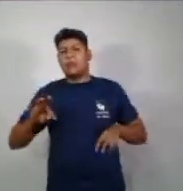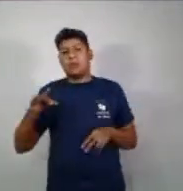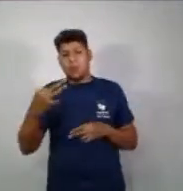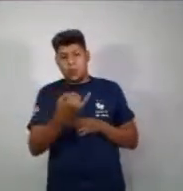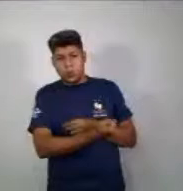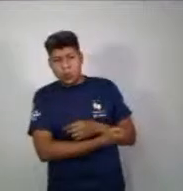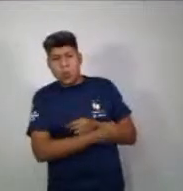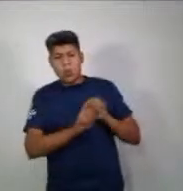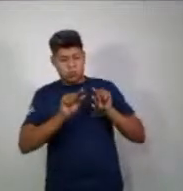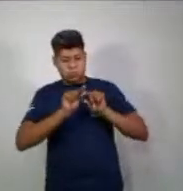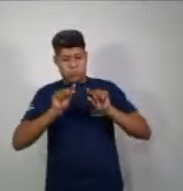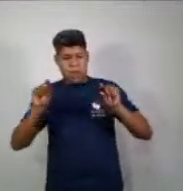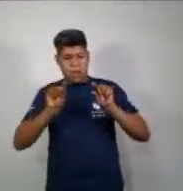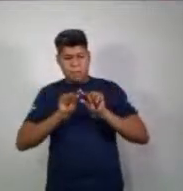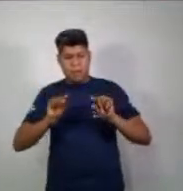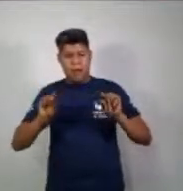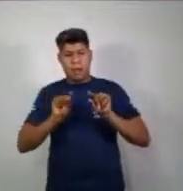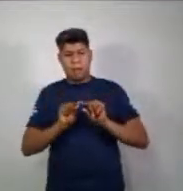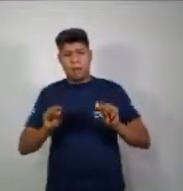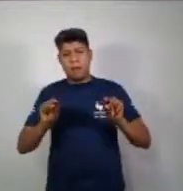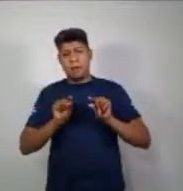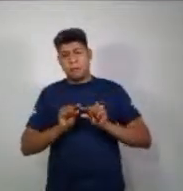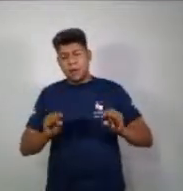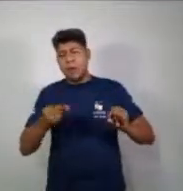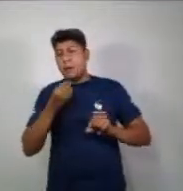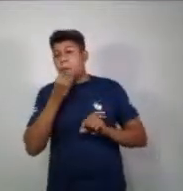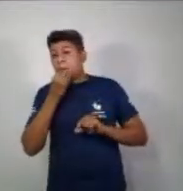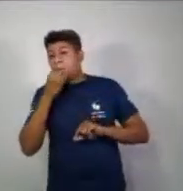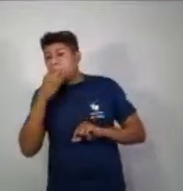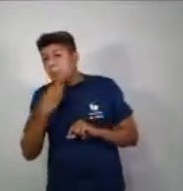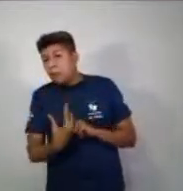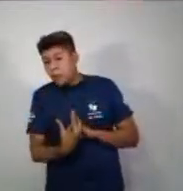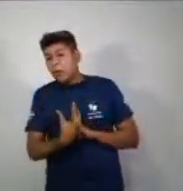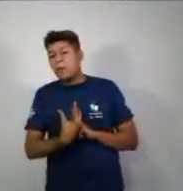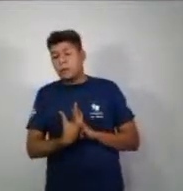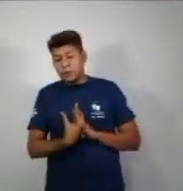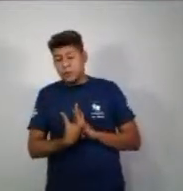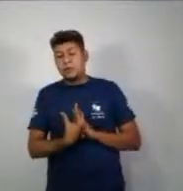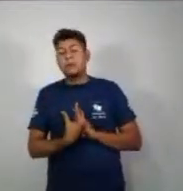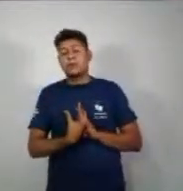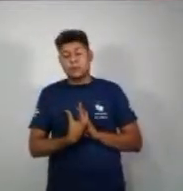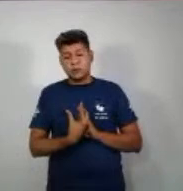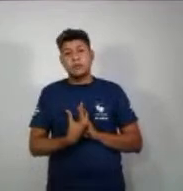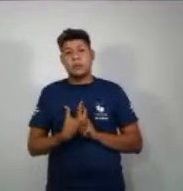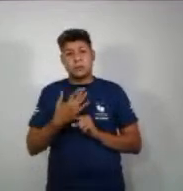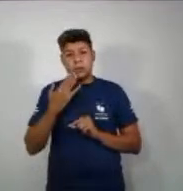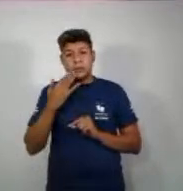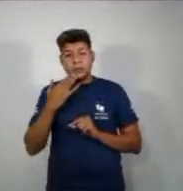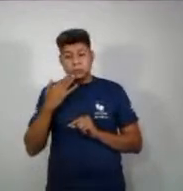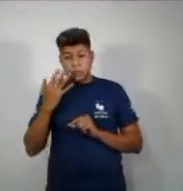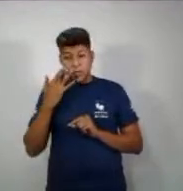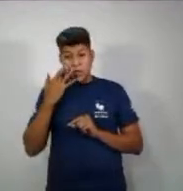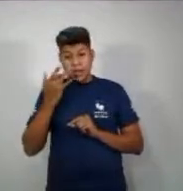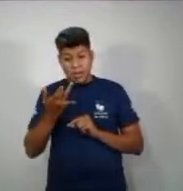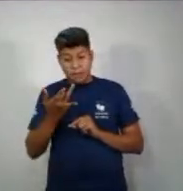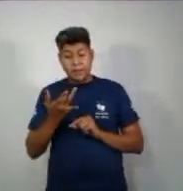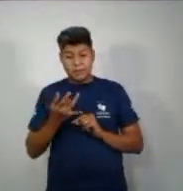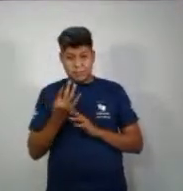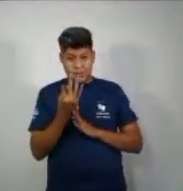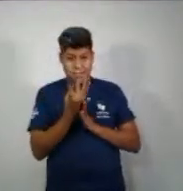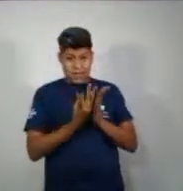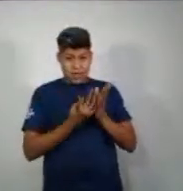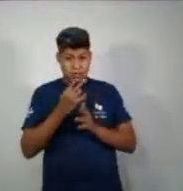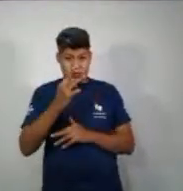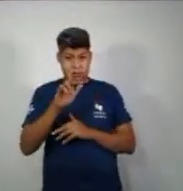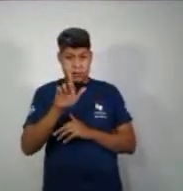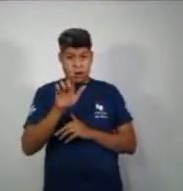eram tão bons, quer dizer, que nas edições seguintes, os textos que o Paulo escrevia para o